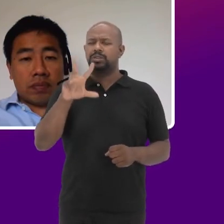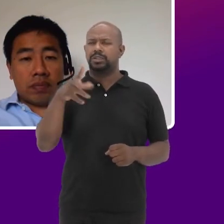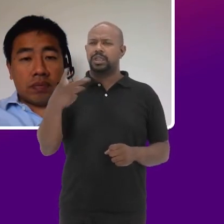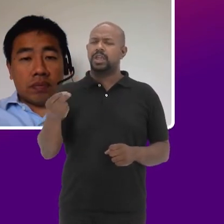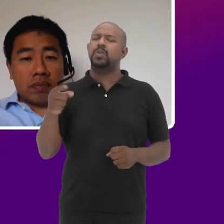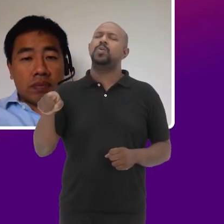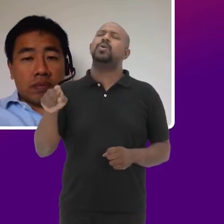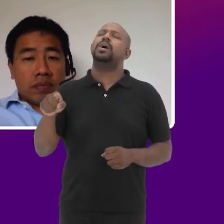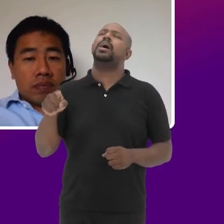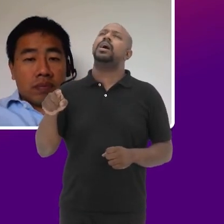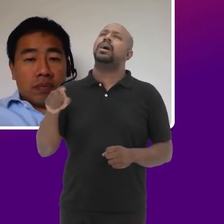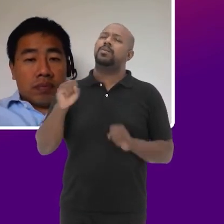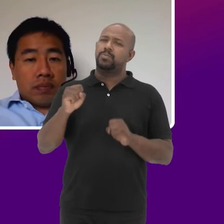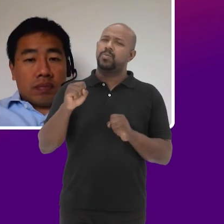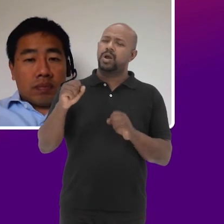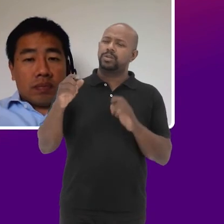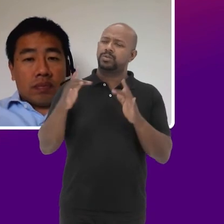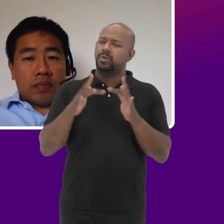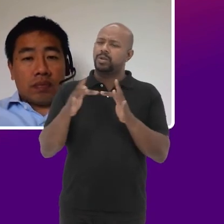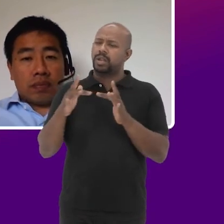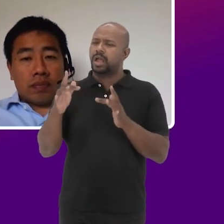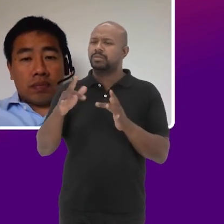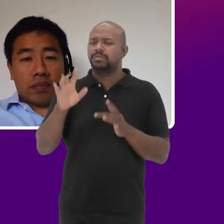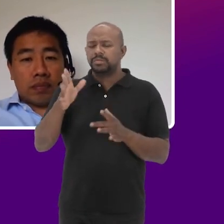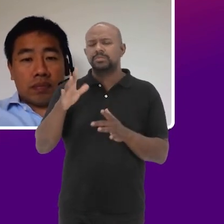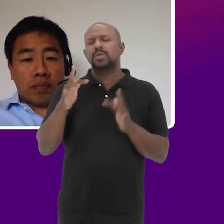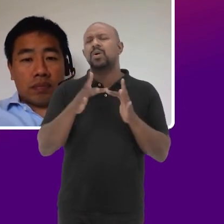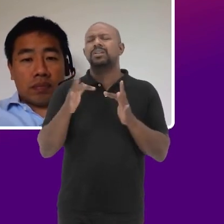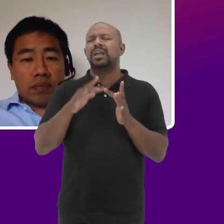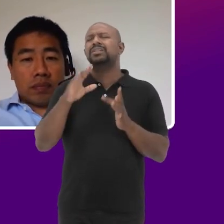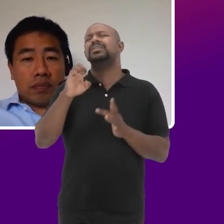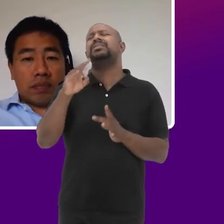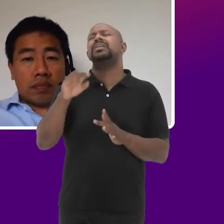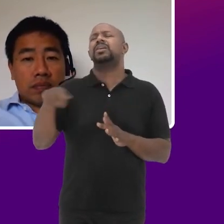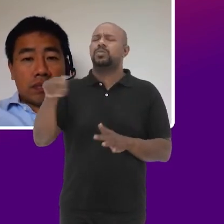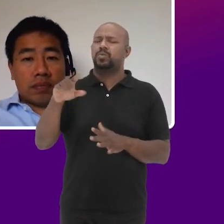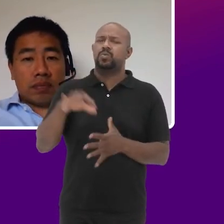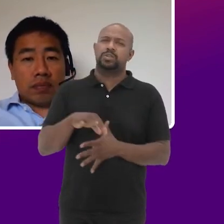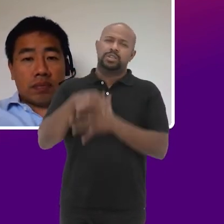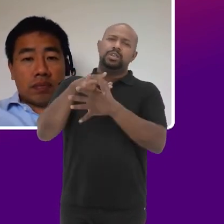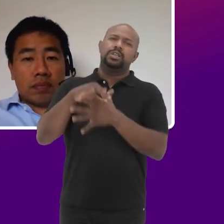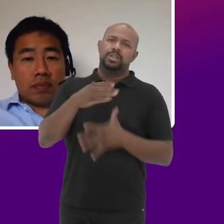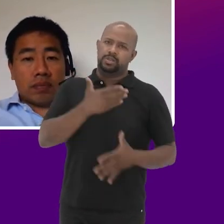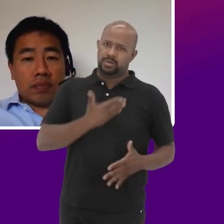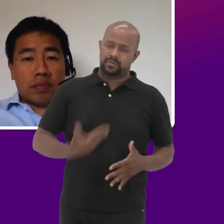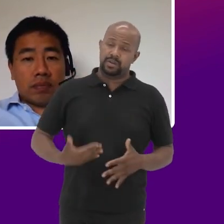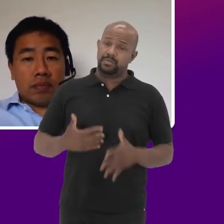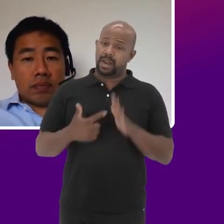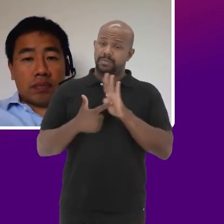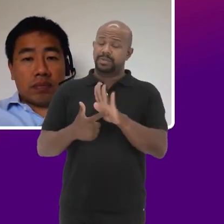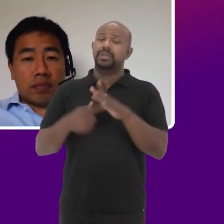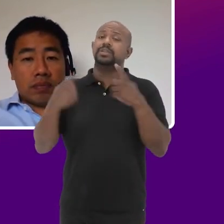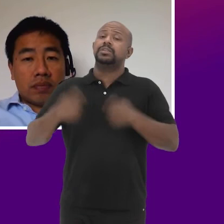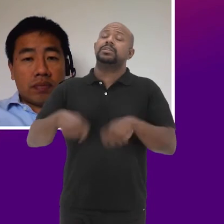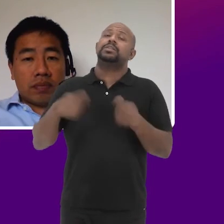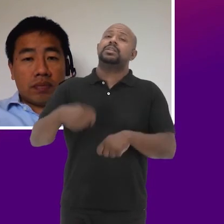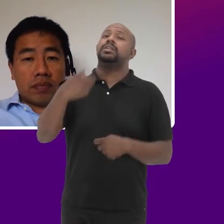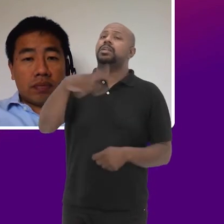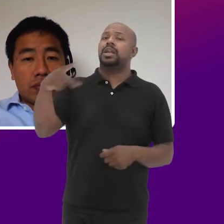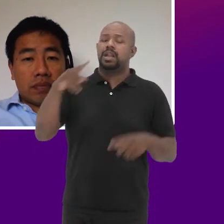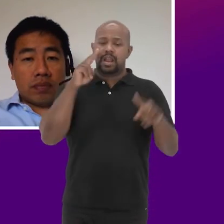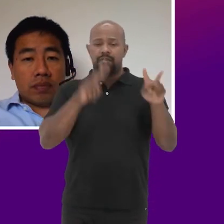conselho, façam um contato desde cedo com as autoridades para que apresentem o seu ponto de